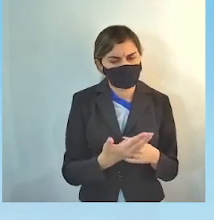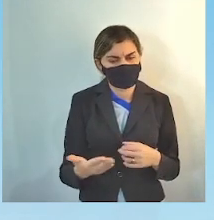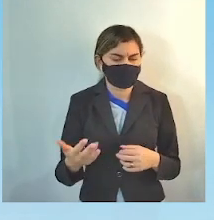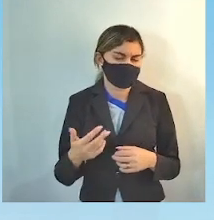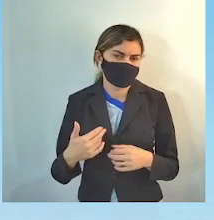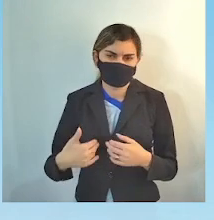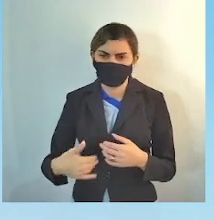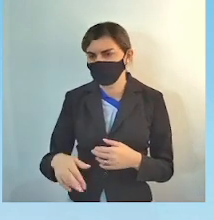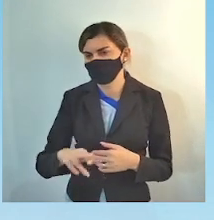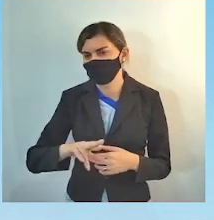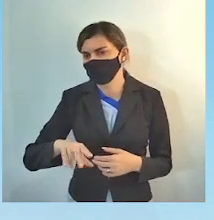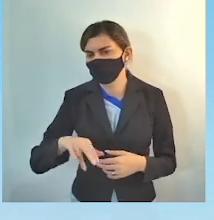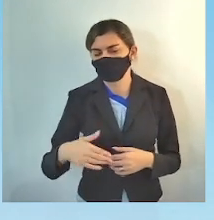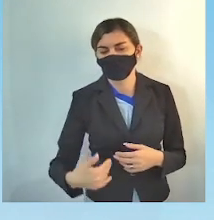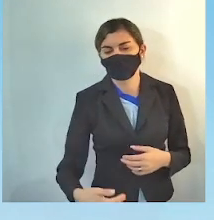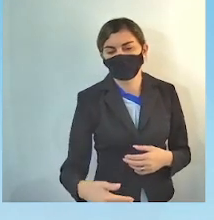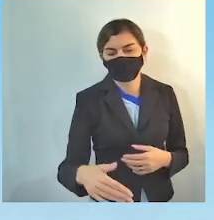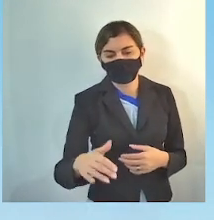não vai